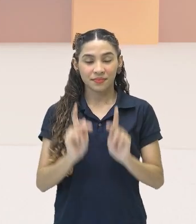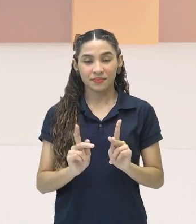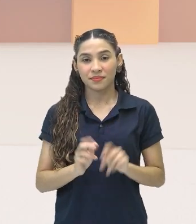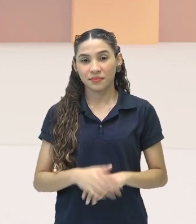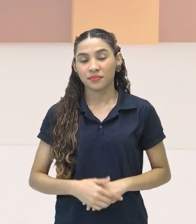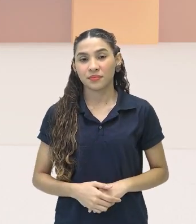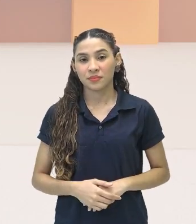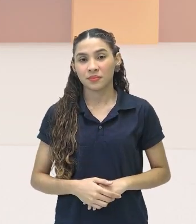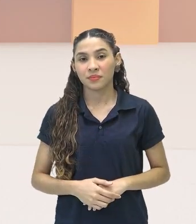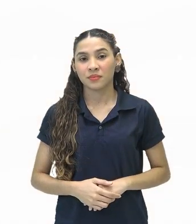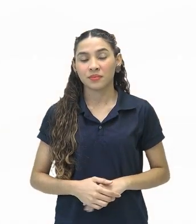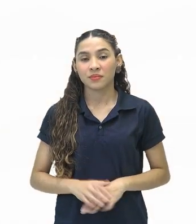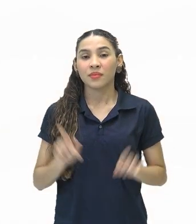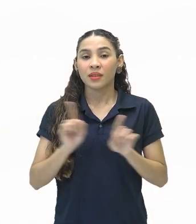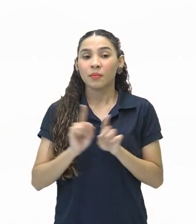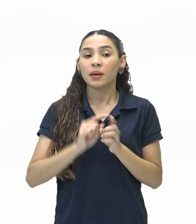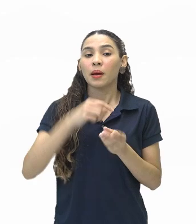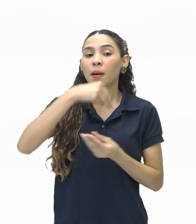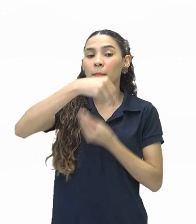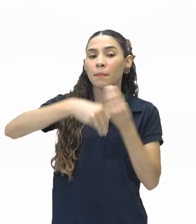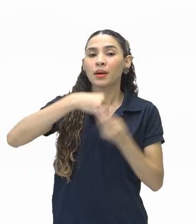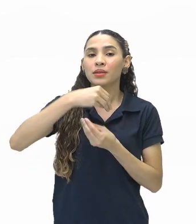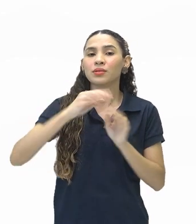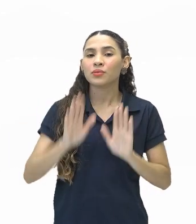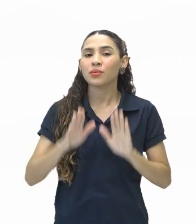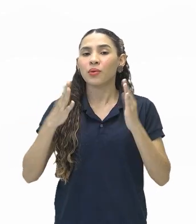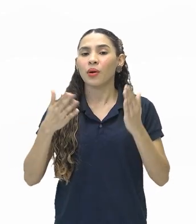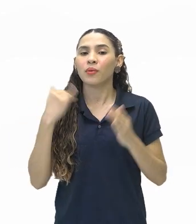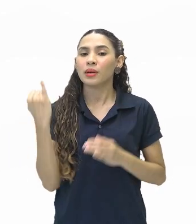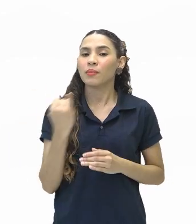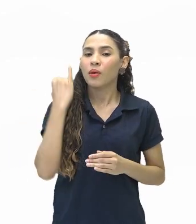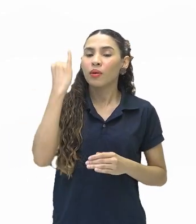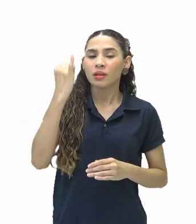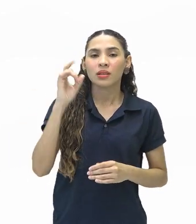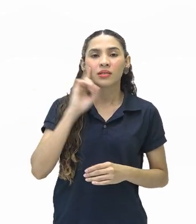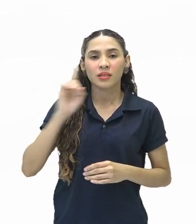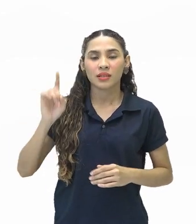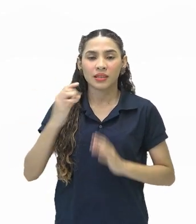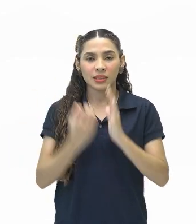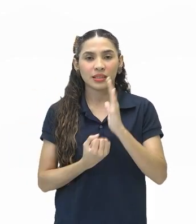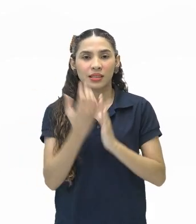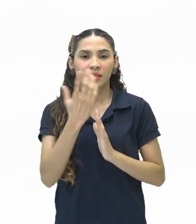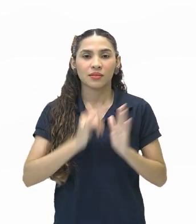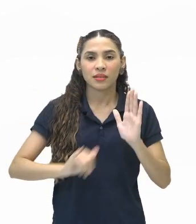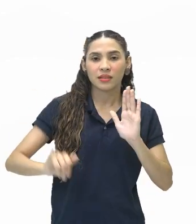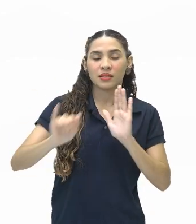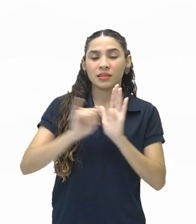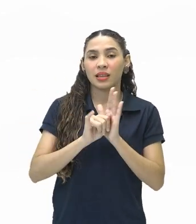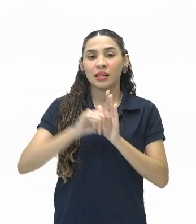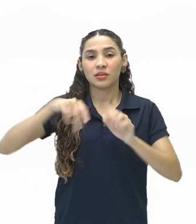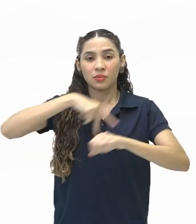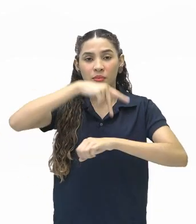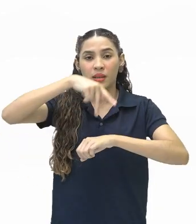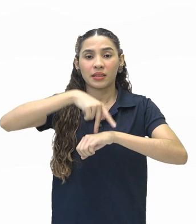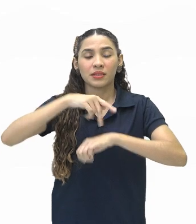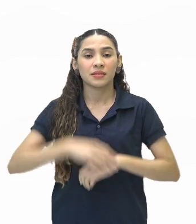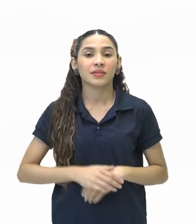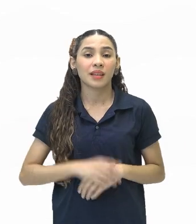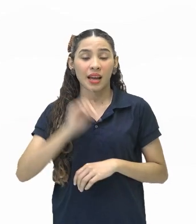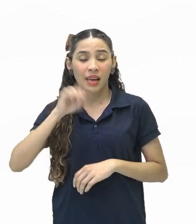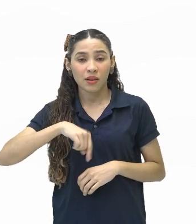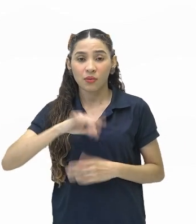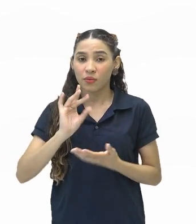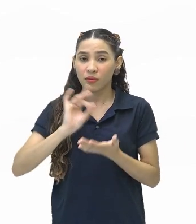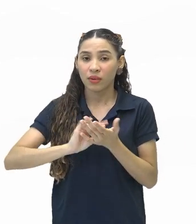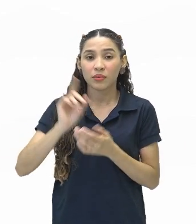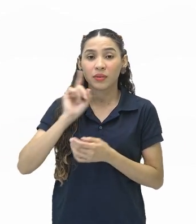Perfeito? Então, e os mestiços? Qual a importância dos mestiços na formação da identidade nacional? É justamente isso